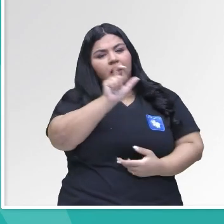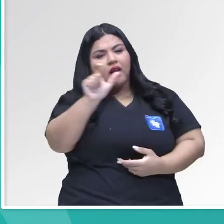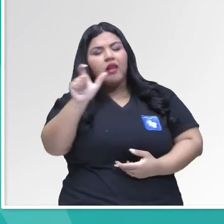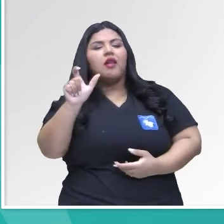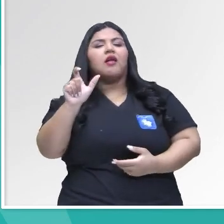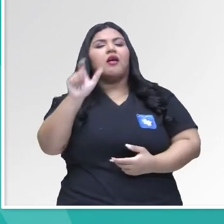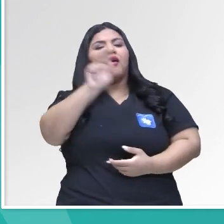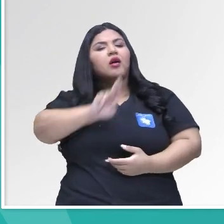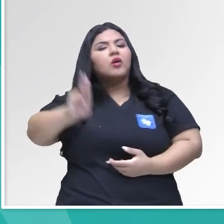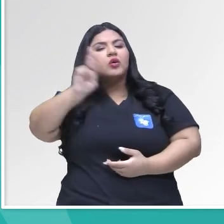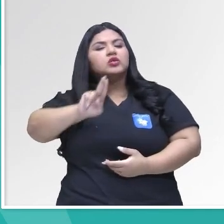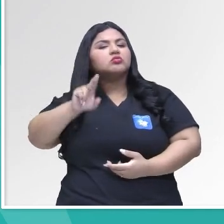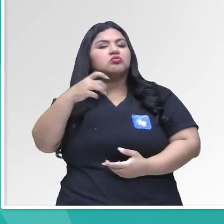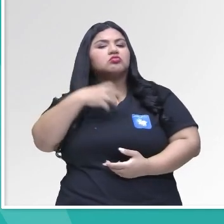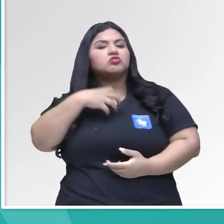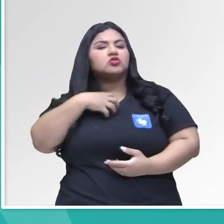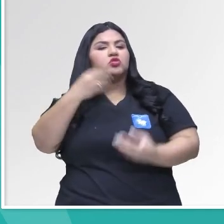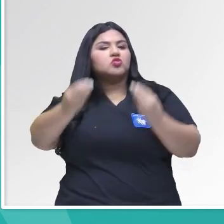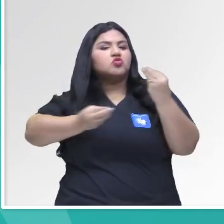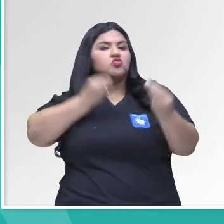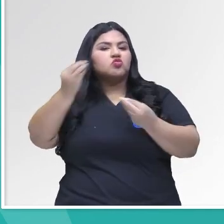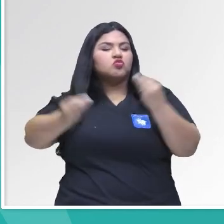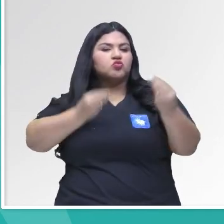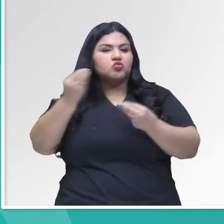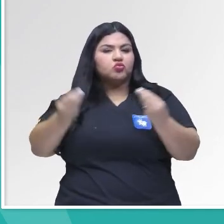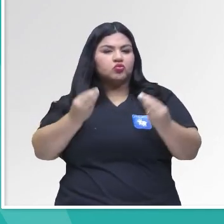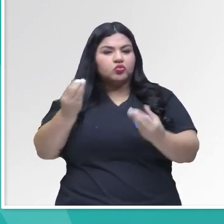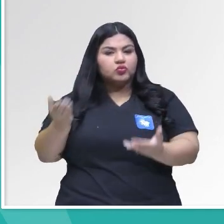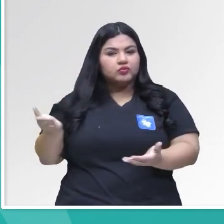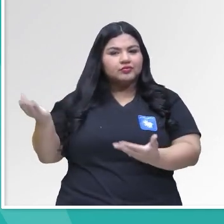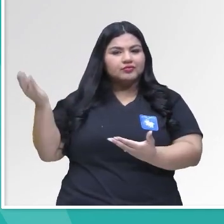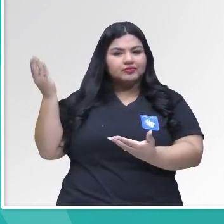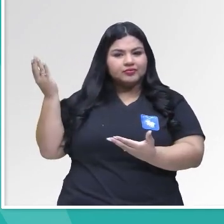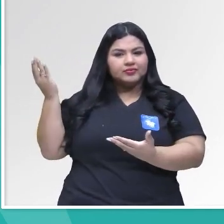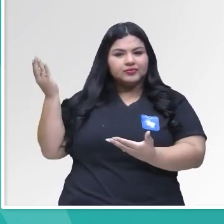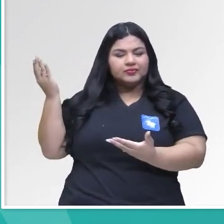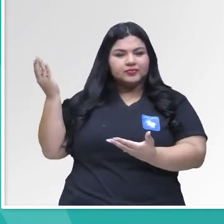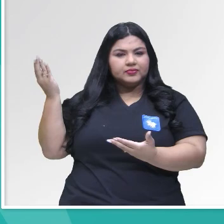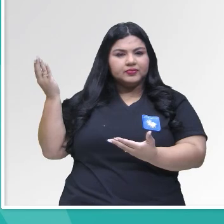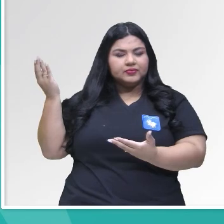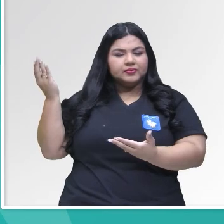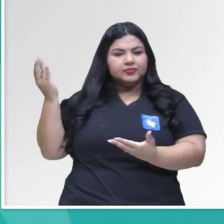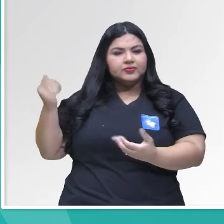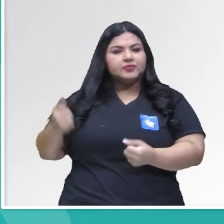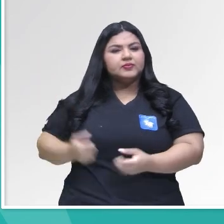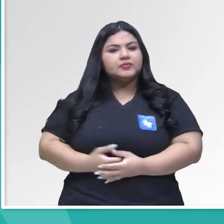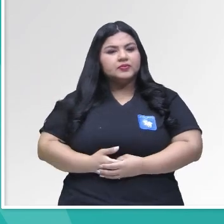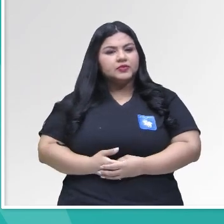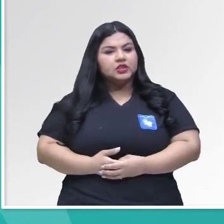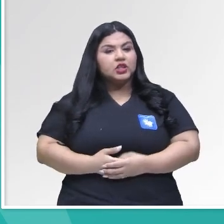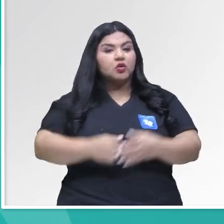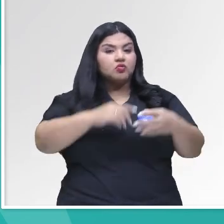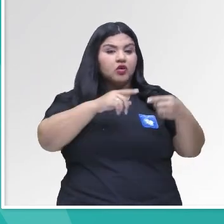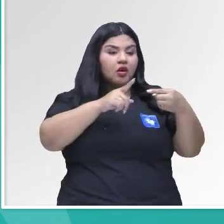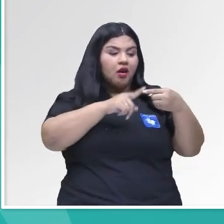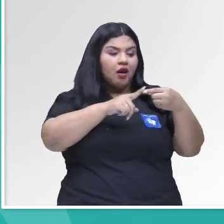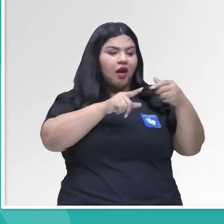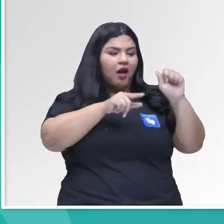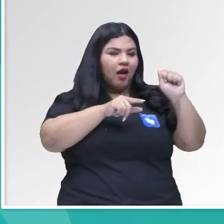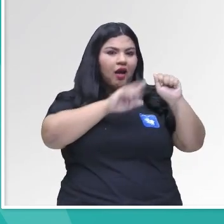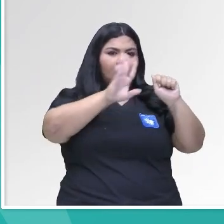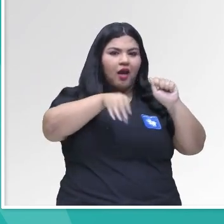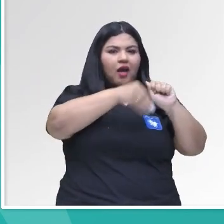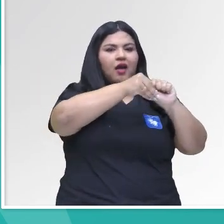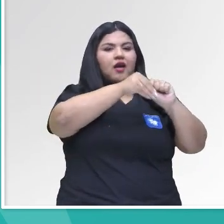podemos ver da seguinte forma. Olha aí como é que geralmente está sendo trazido para você. Relação de acréscimo, relação